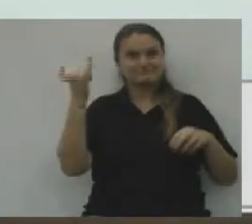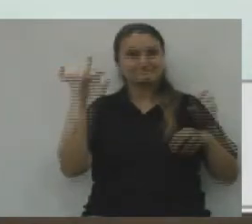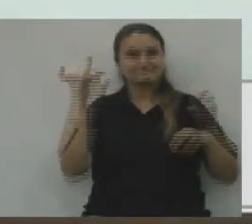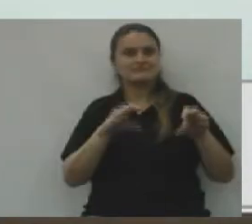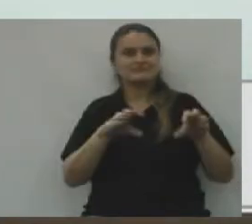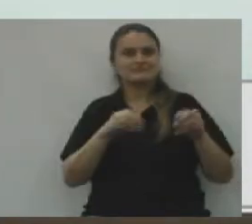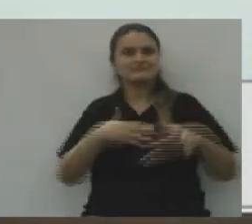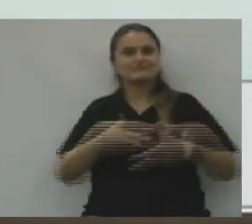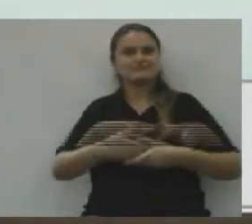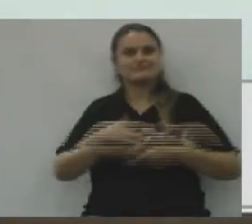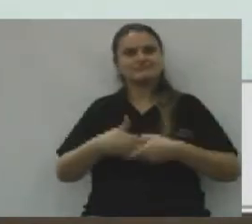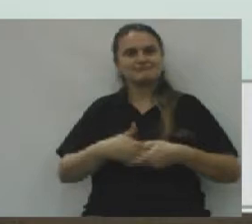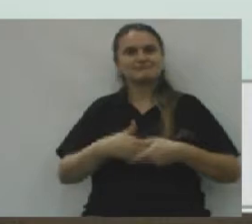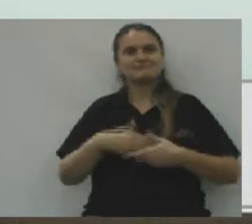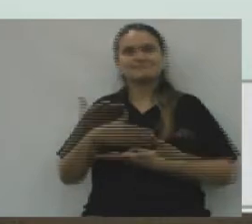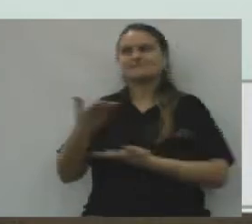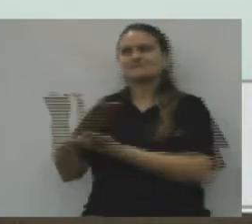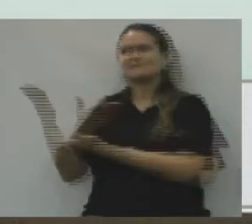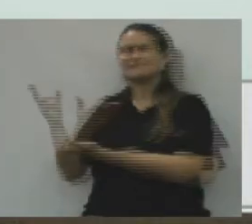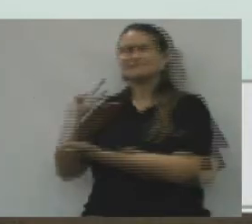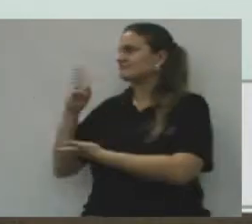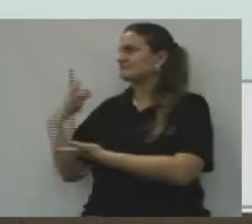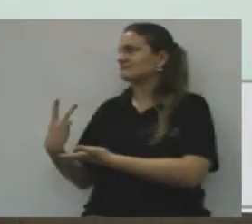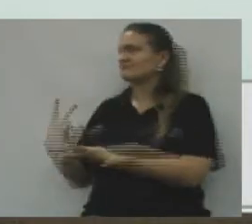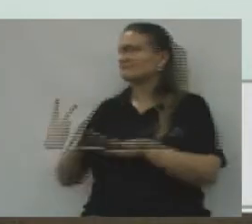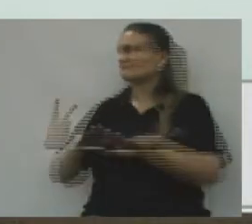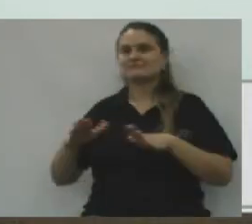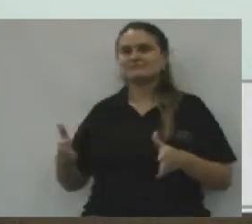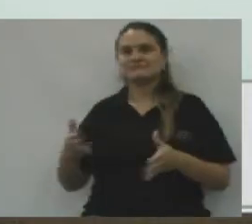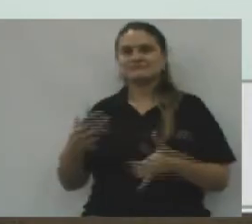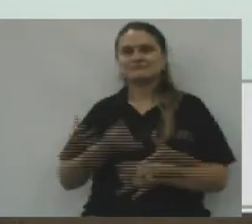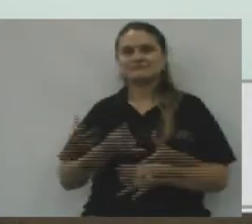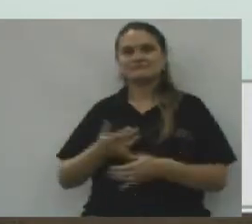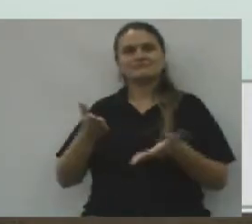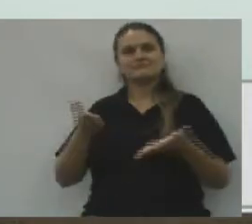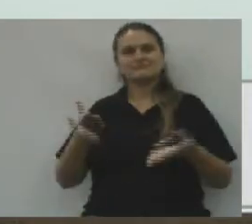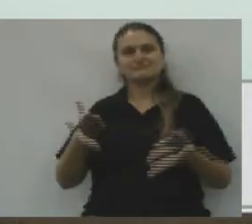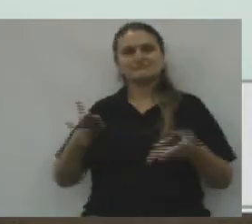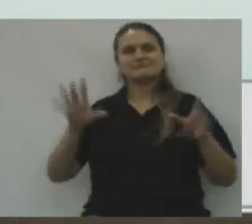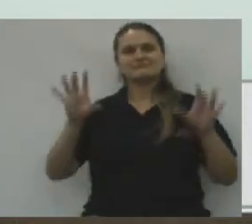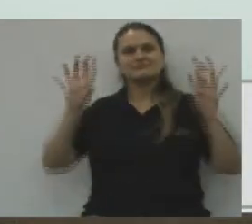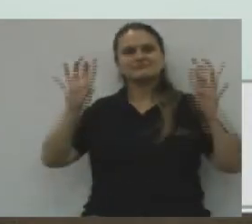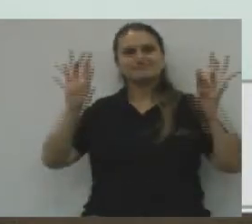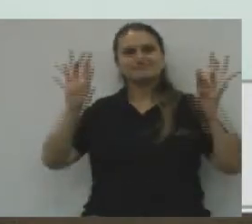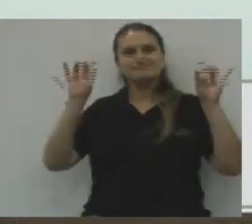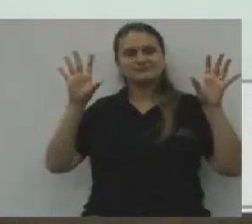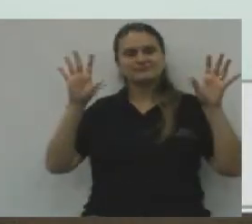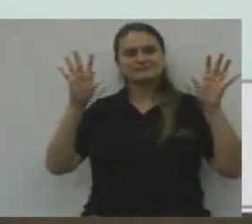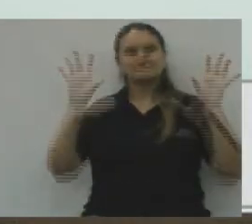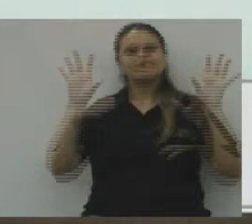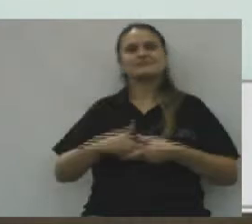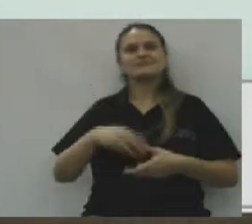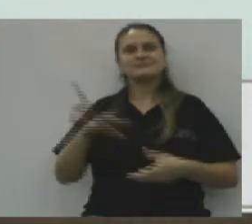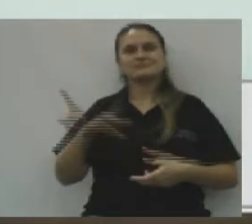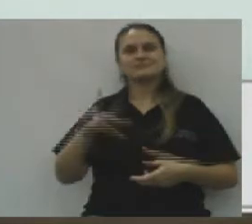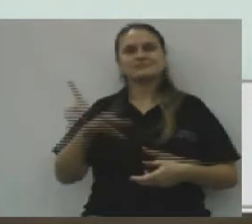meus amigos edis, mesa diretora, e hoje me permitam, em especial, cumprimentar o professor Jair